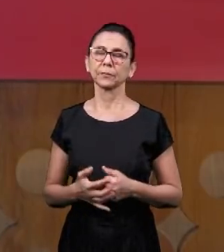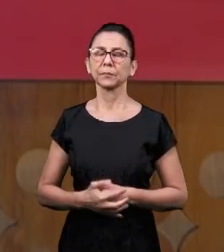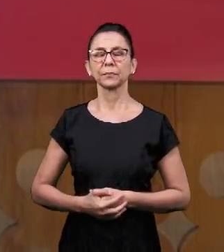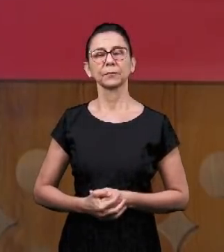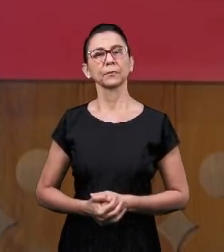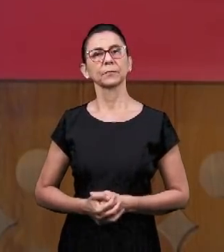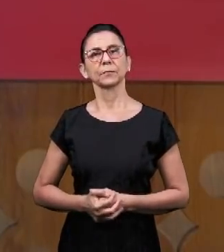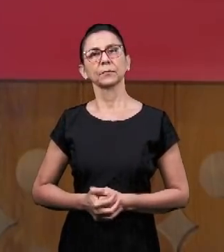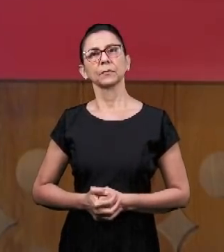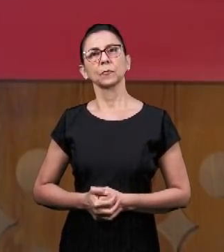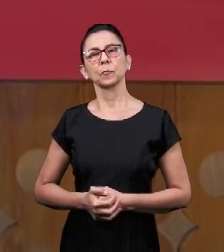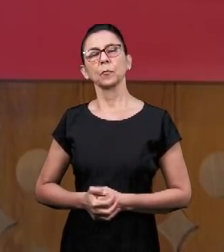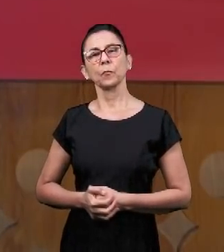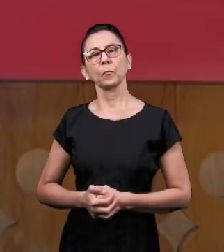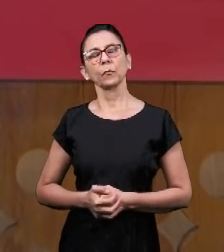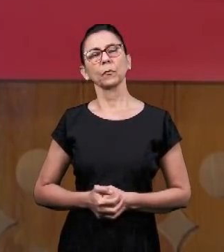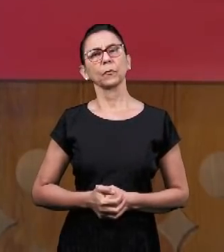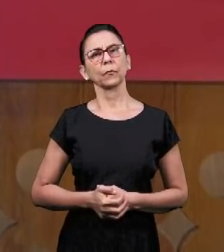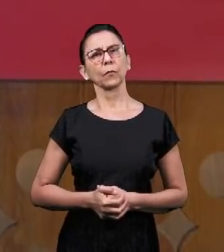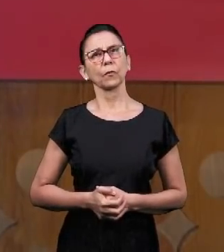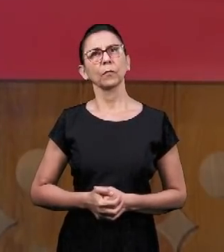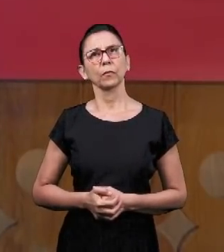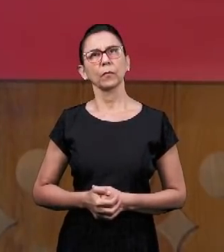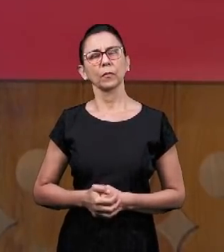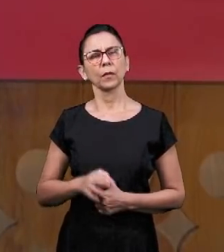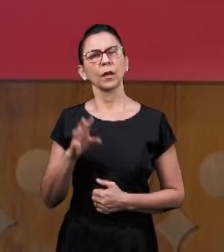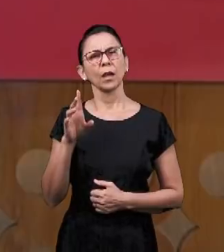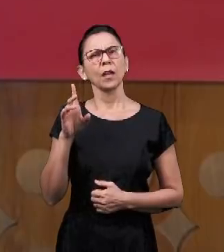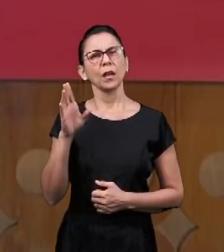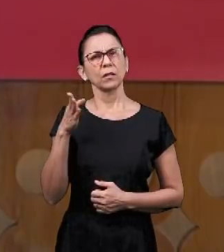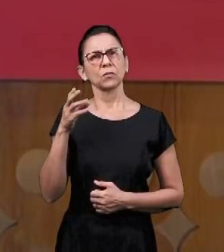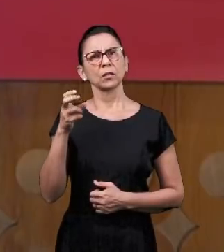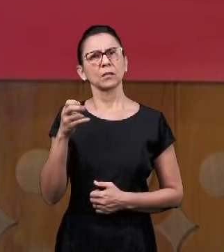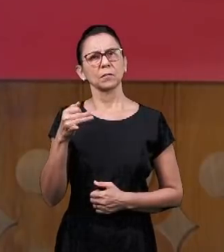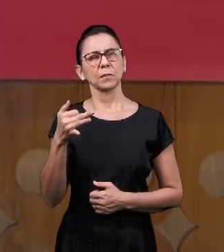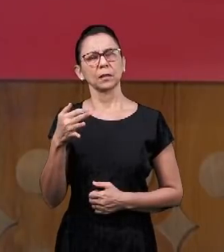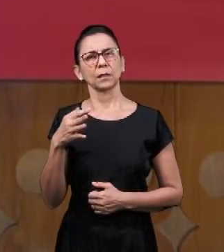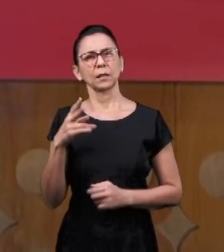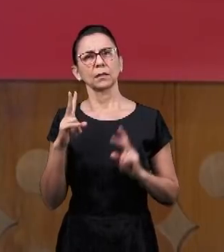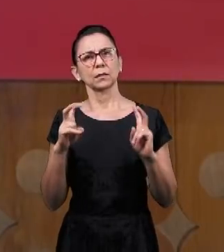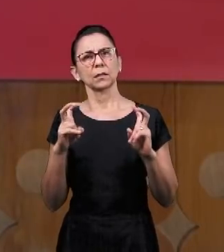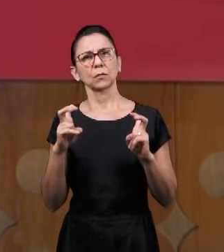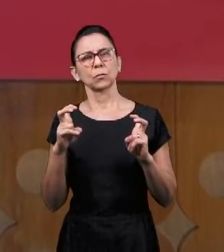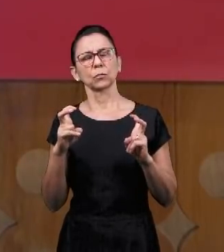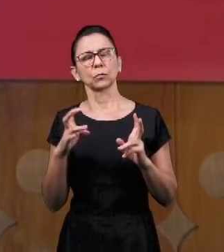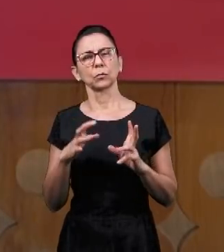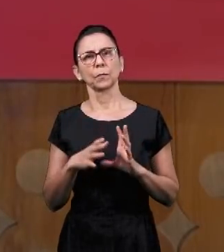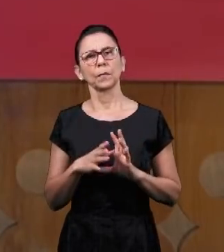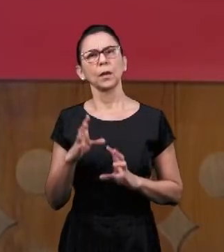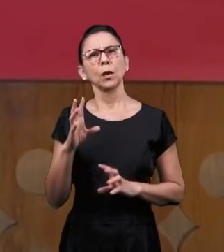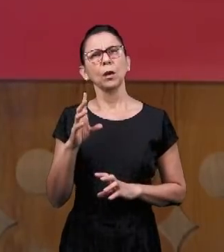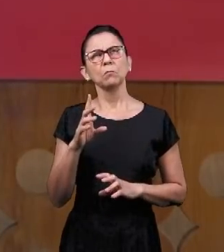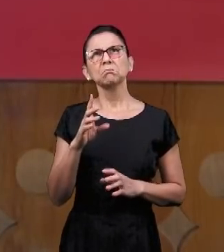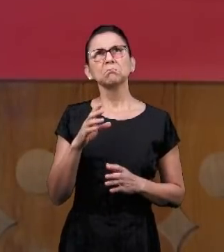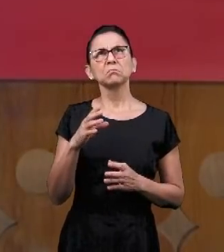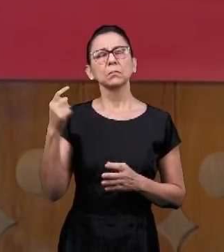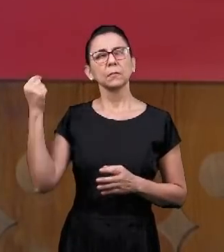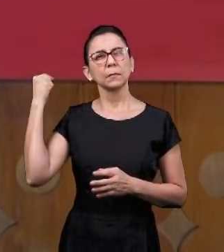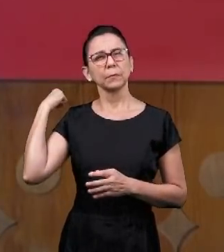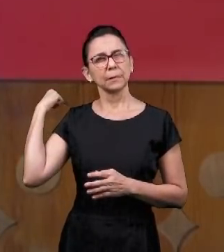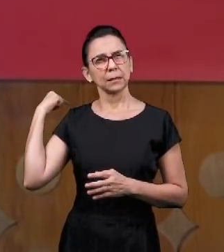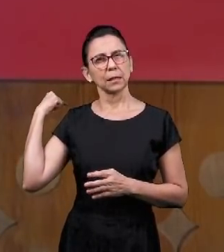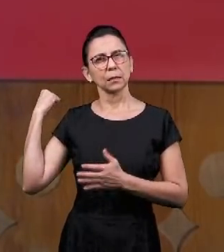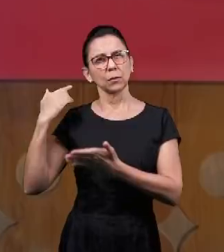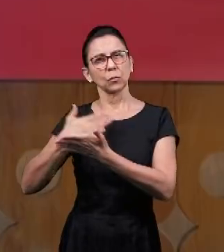Quando eu entrei nessa, eu falei até num assunto aqui um dia, numa das mensagens. Eu disse que quando eu cheguei para a igreja, eu fiquei muito impressionado com